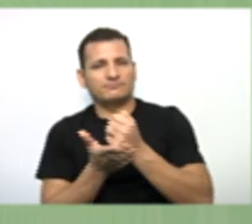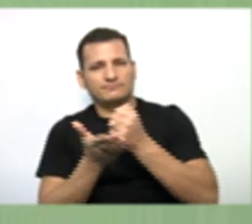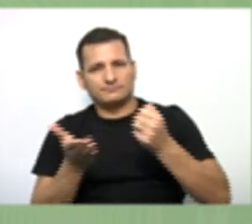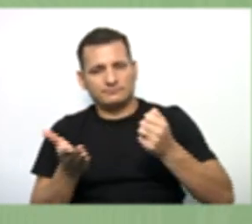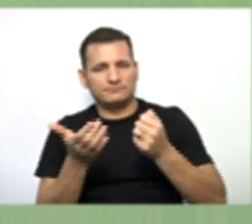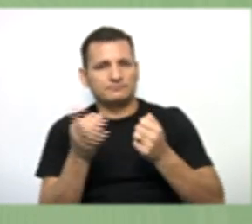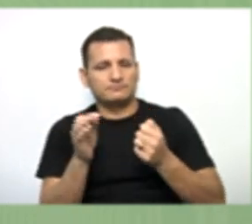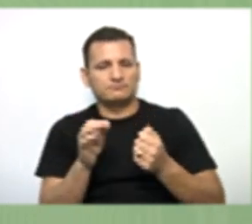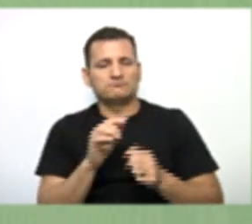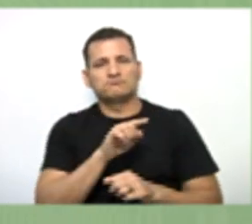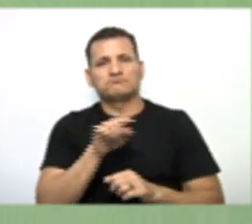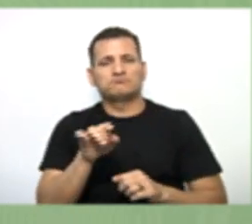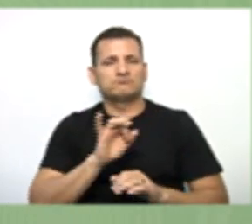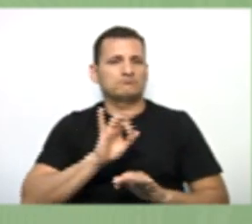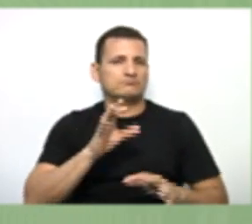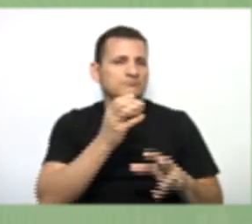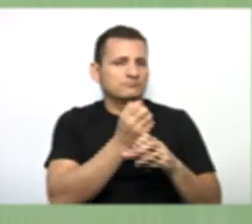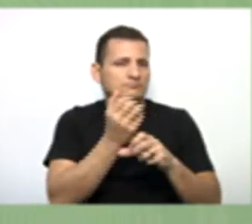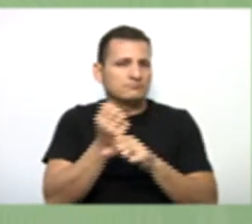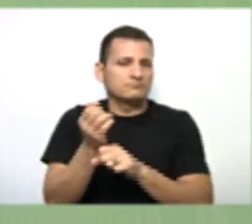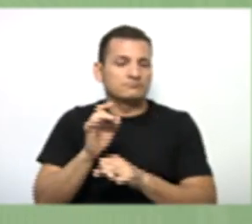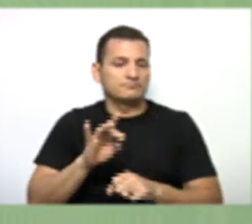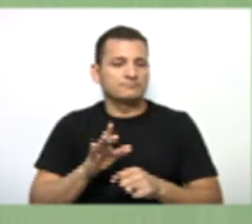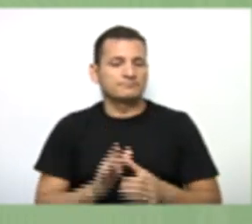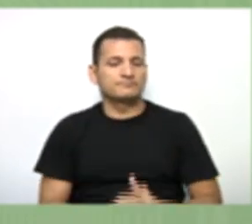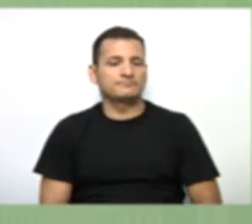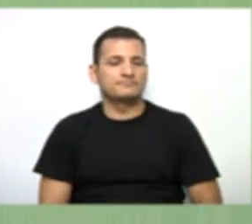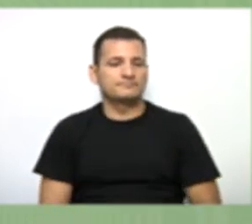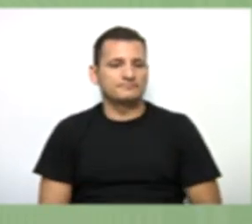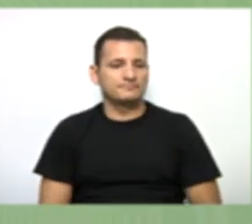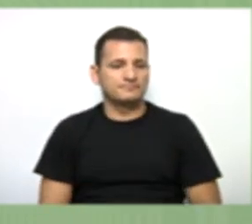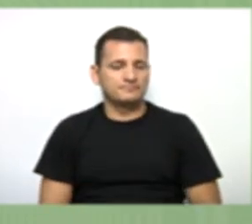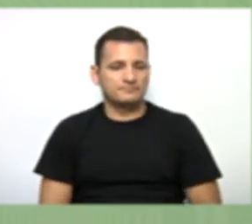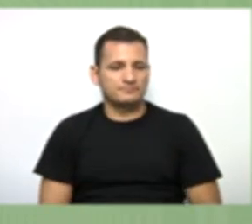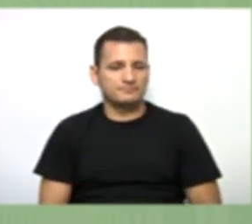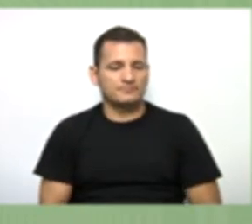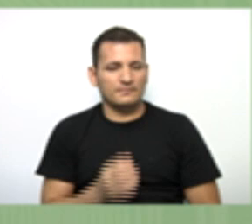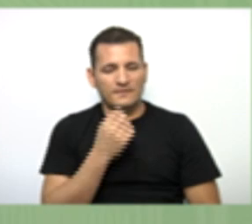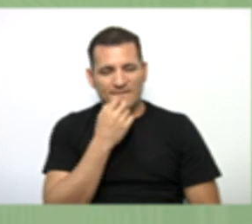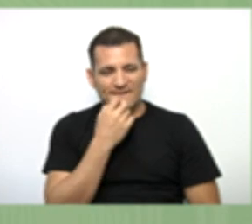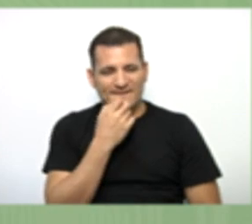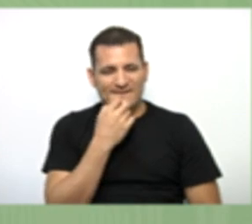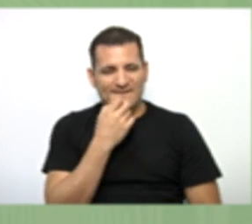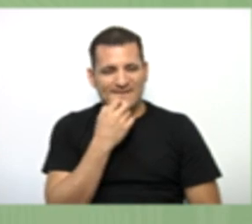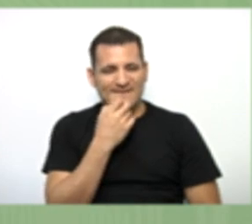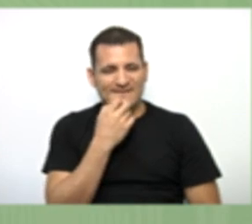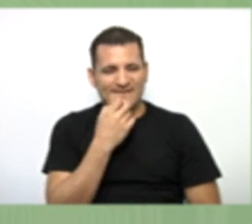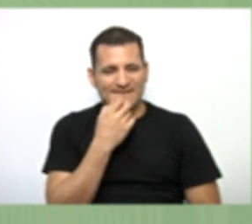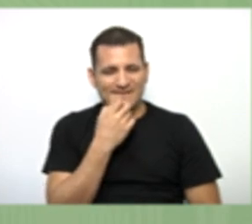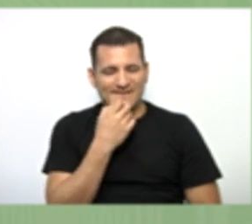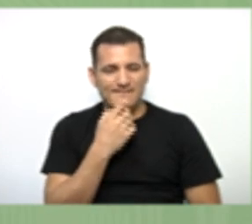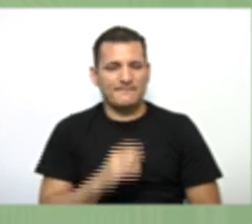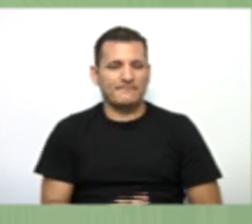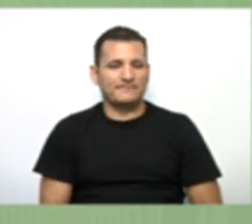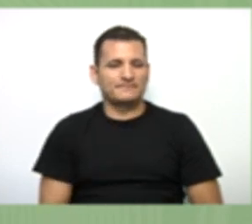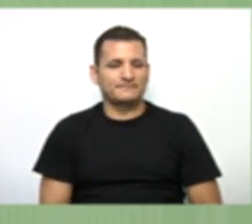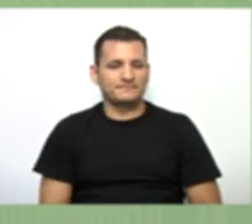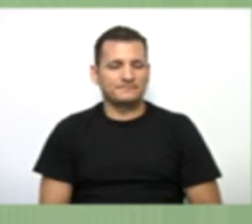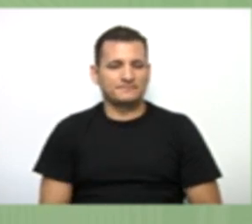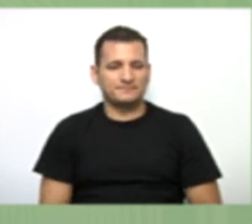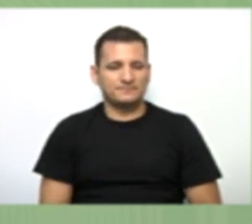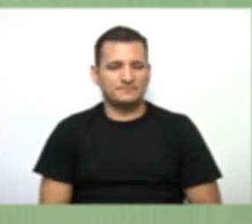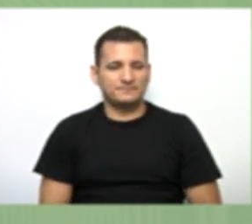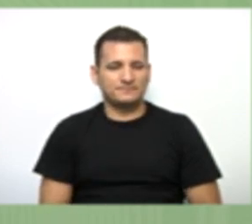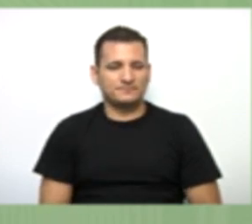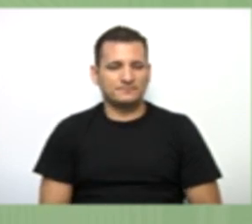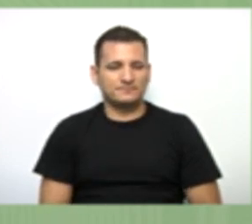só você somar, né? Você pega aqui dado F, né? Você transformou para o hexadecimal, aí é só somar.